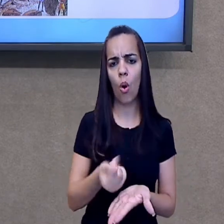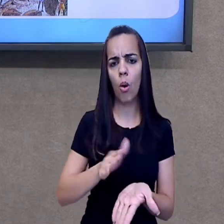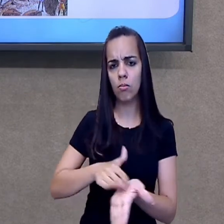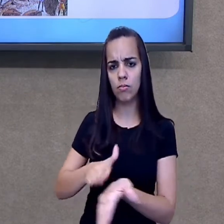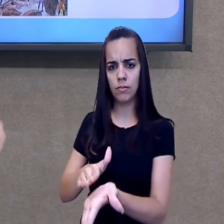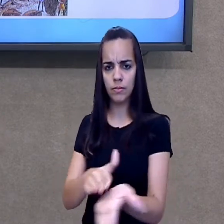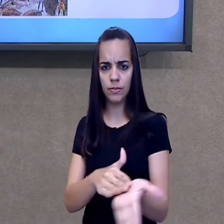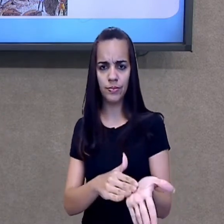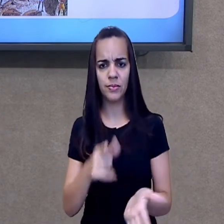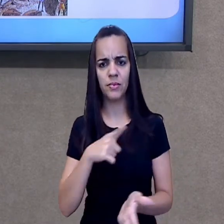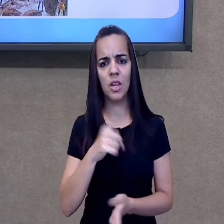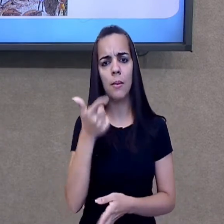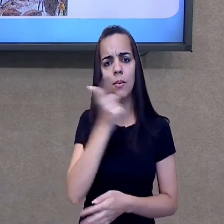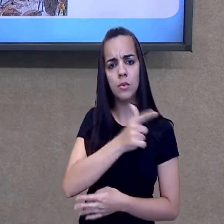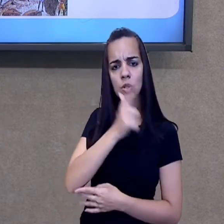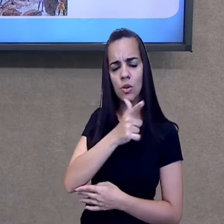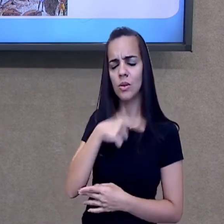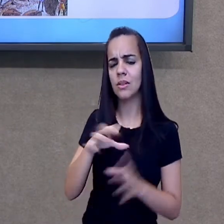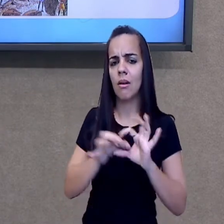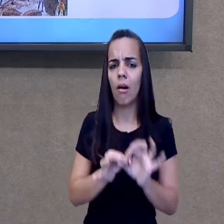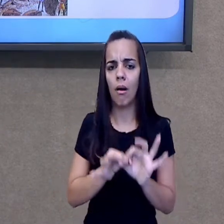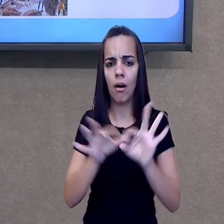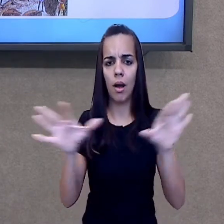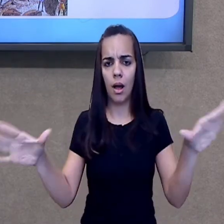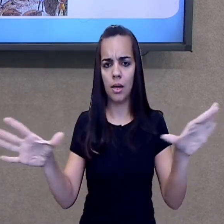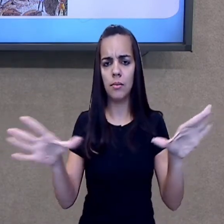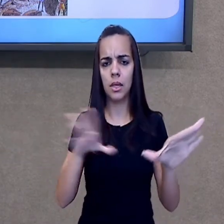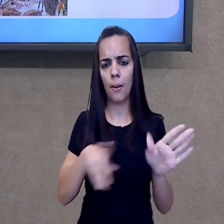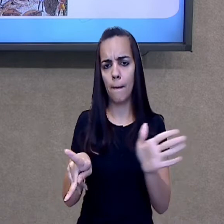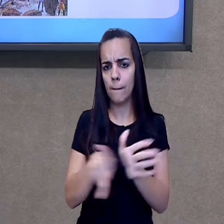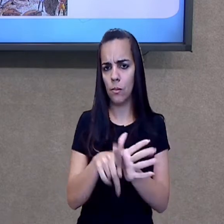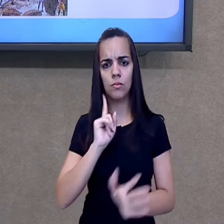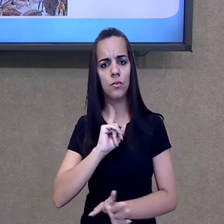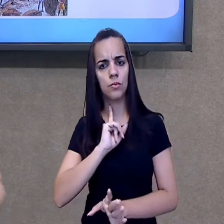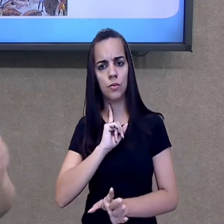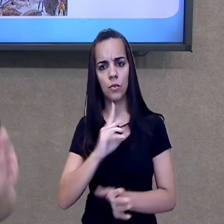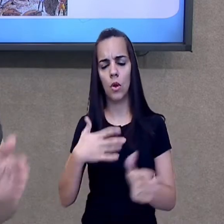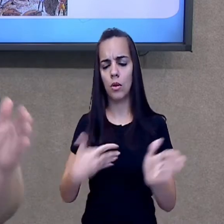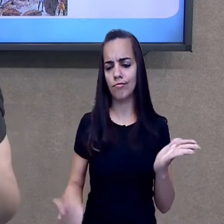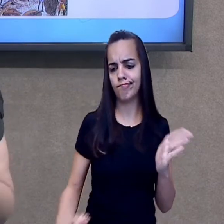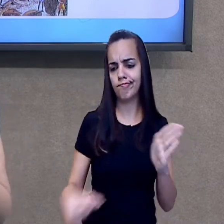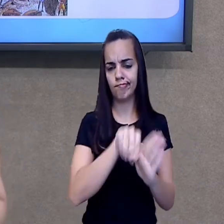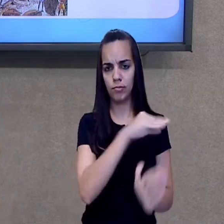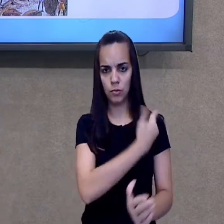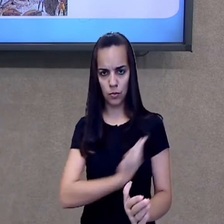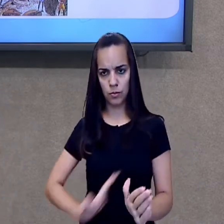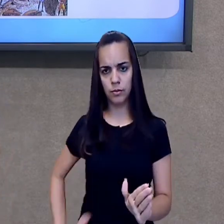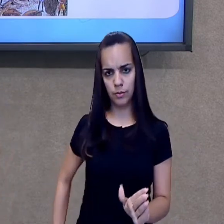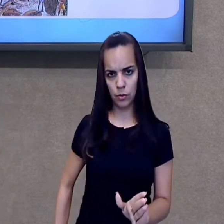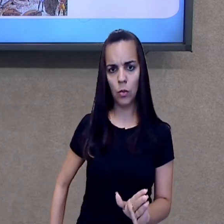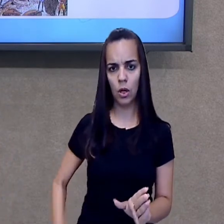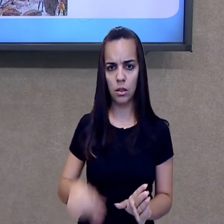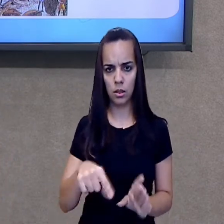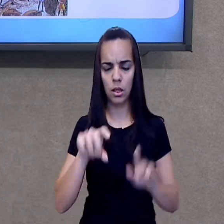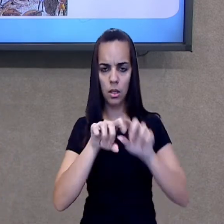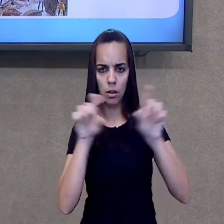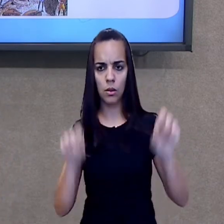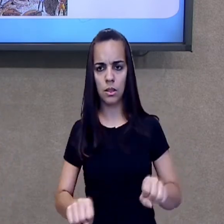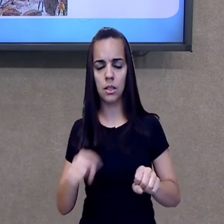era conquistar a liberdade definitiva e implantar o sistema de governo republicano em nosso